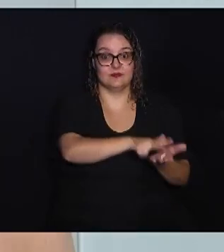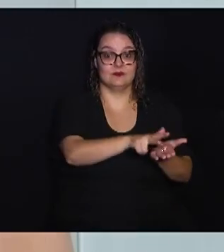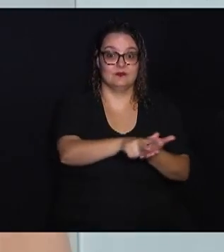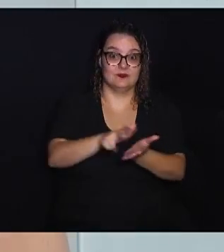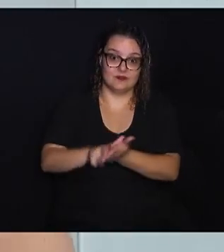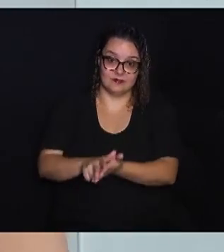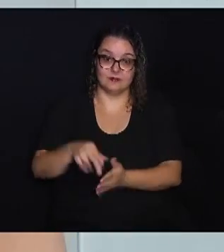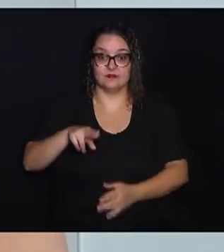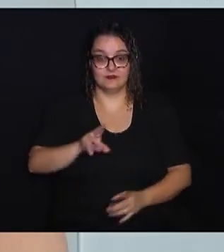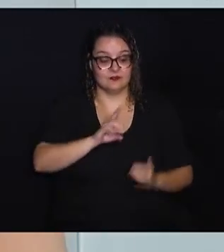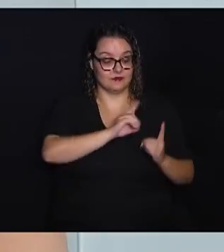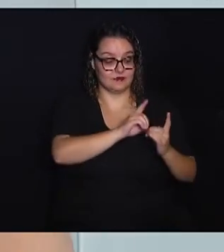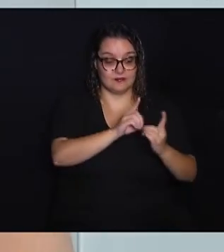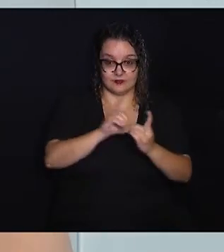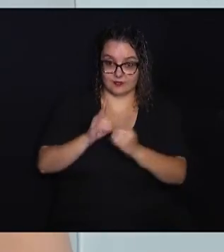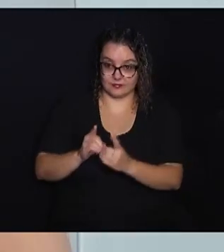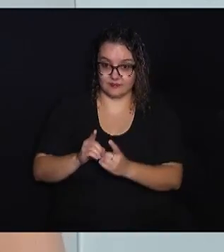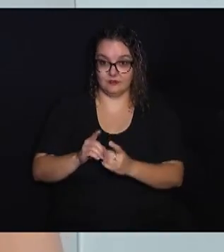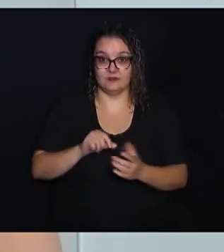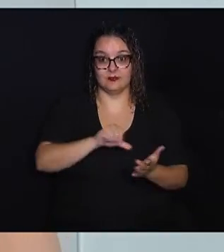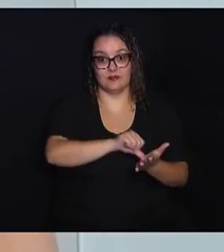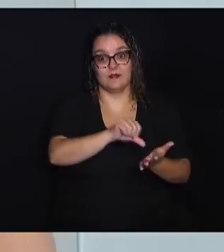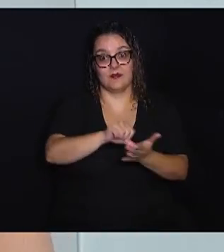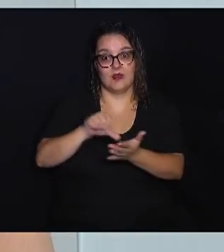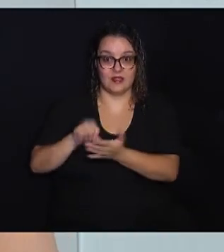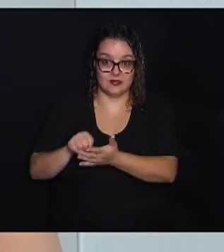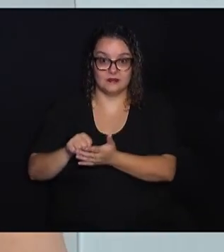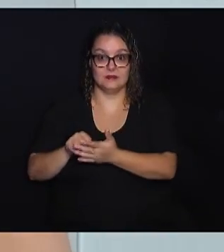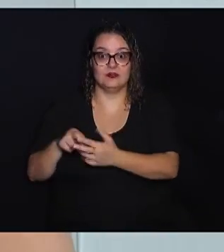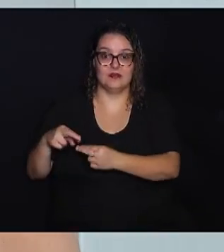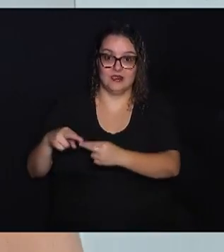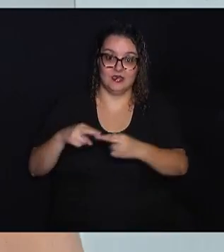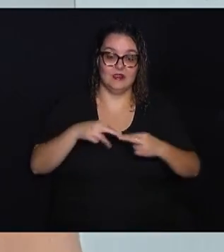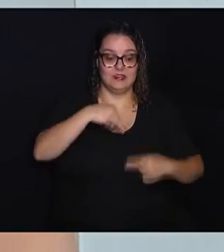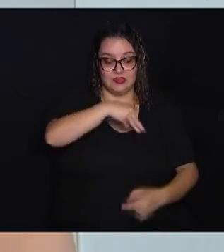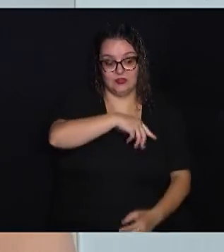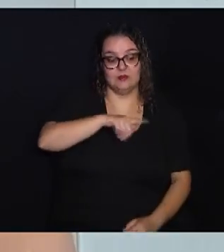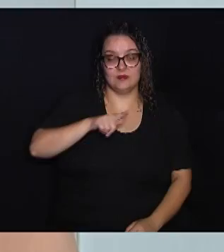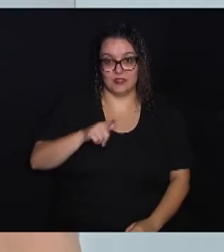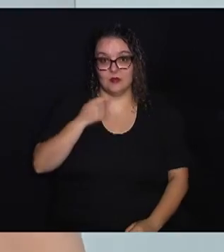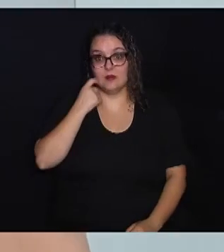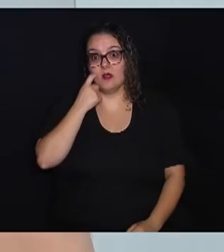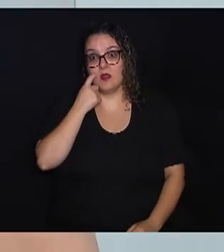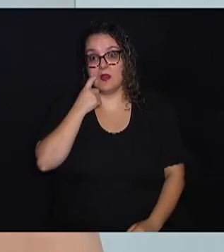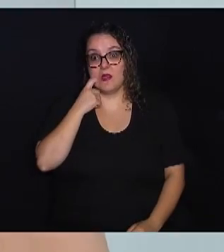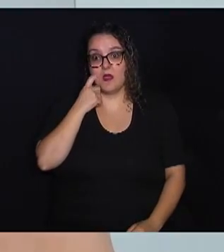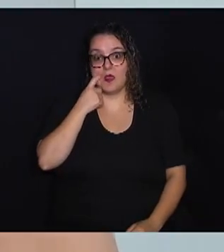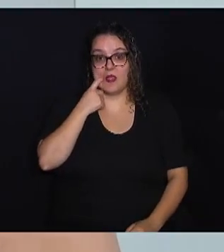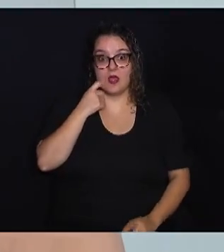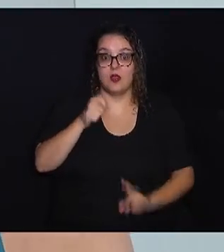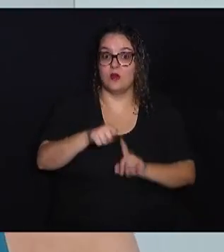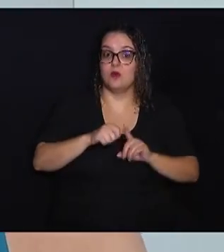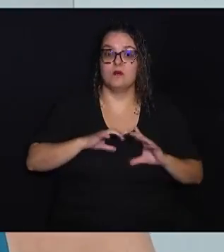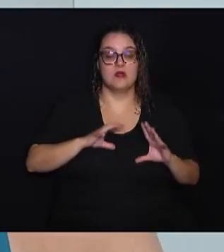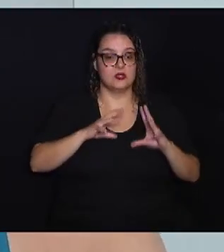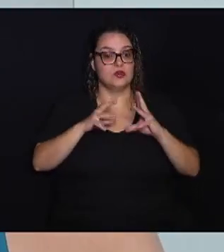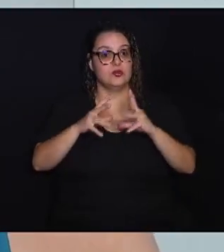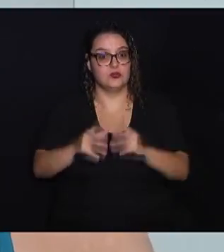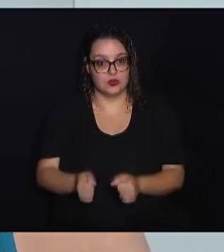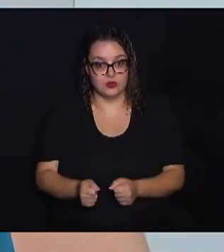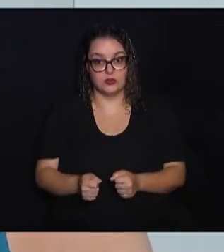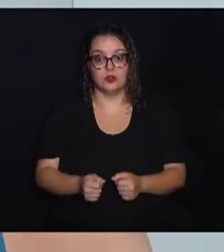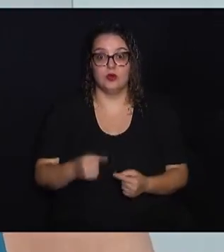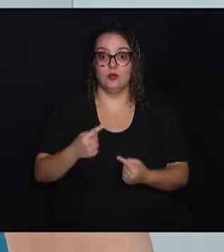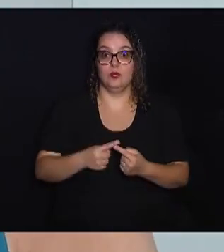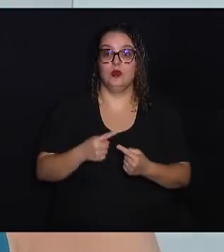em atendimento nas unidades da Rede Mário Gatti. Essa campanha ela vai durar o mês inteiro, porque o